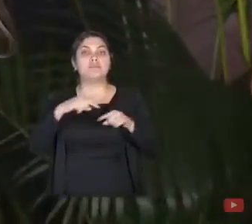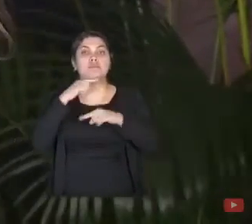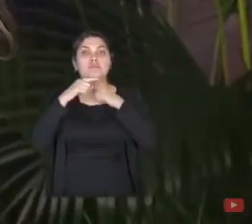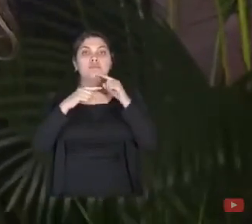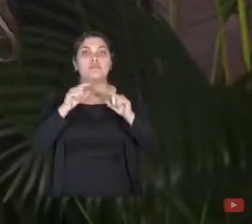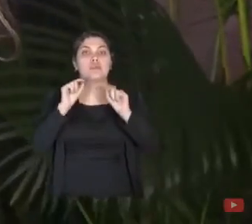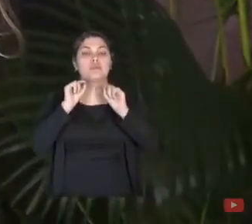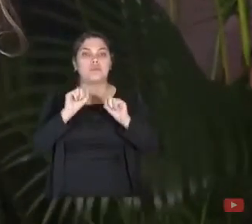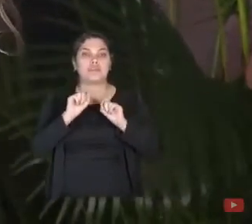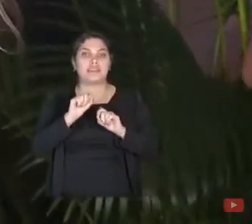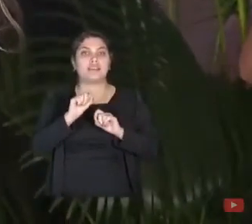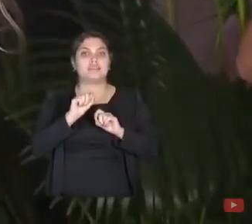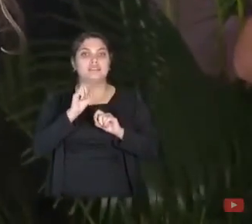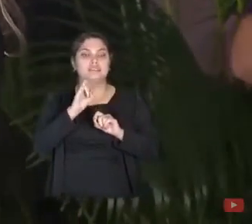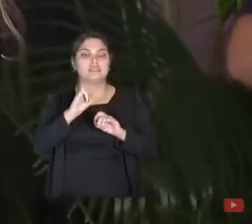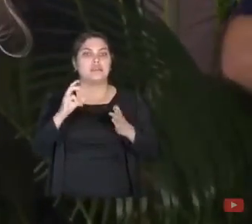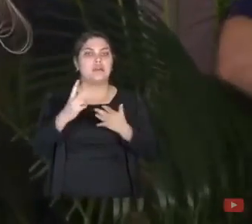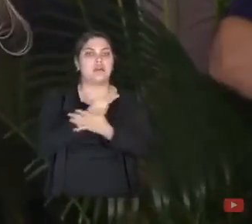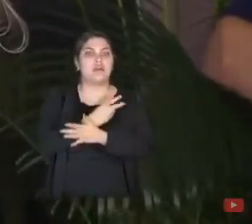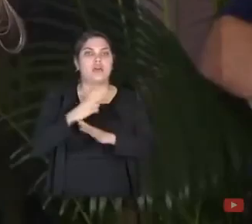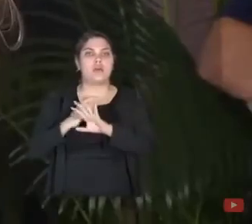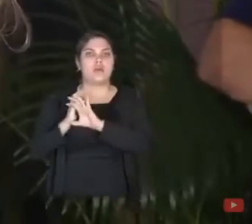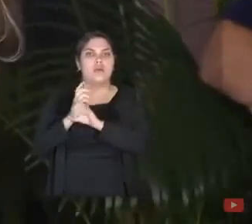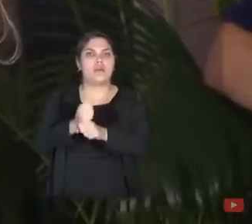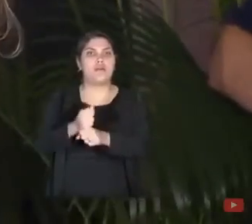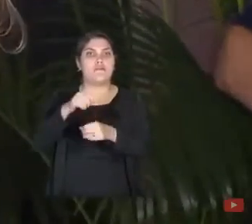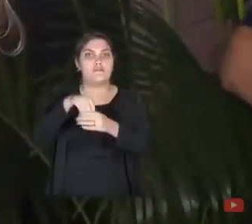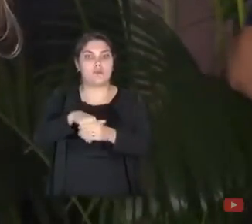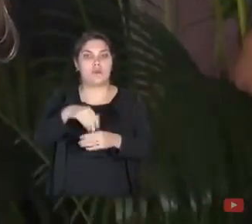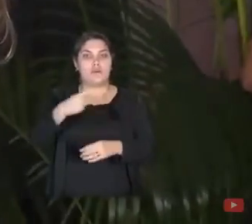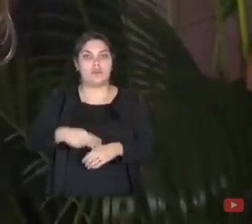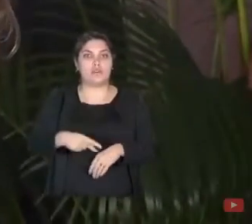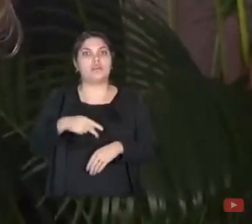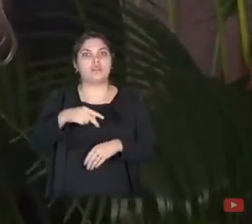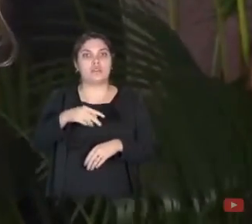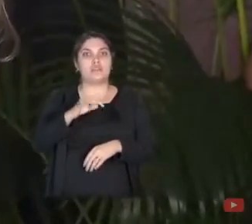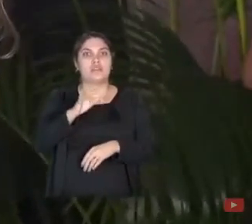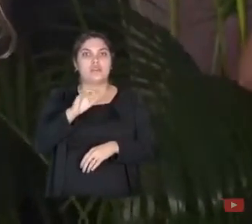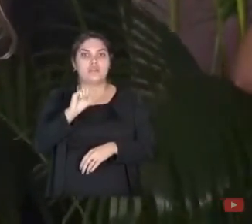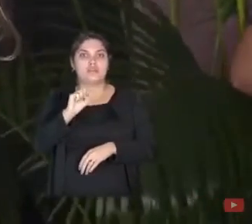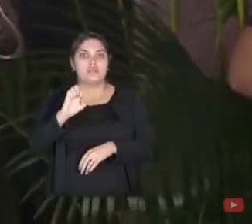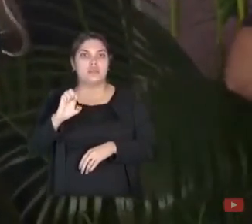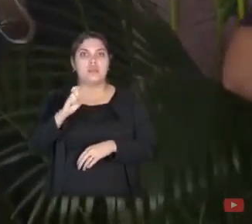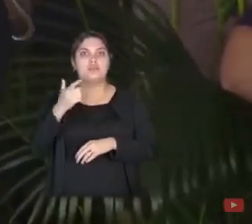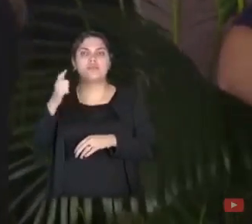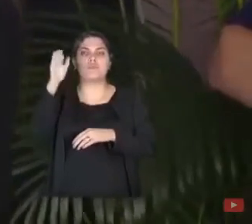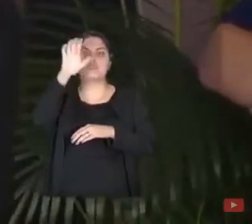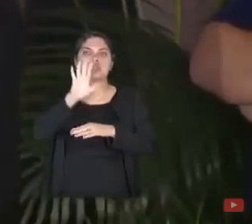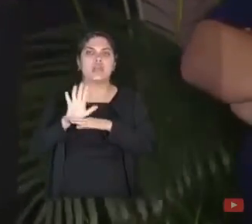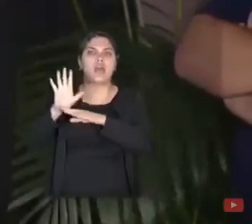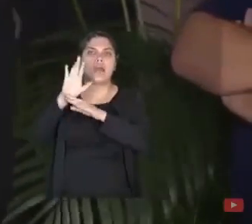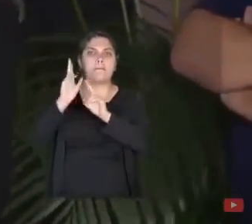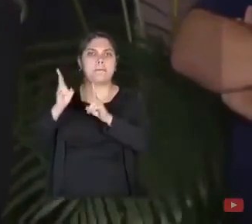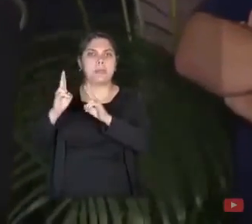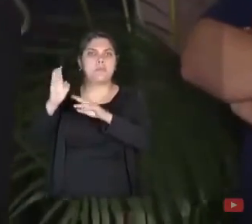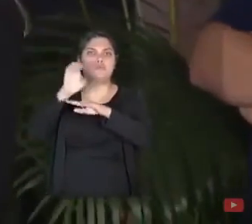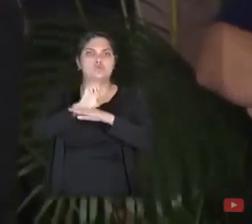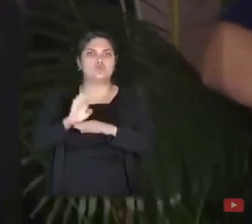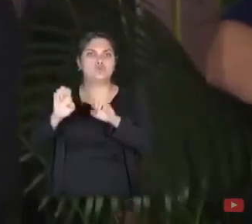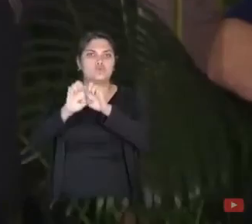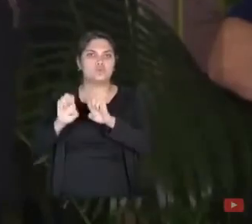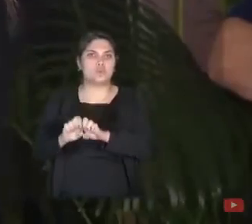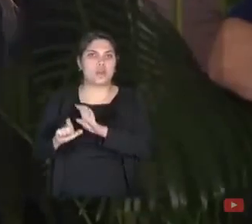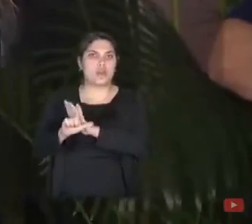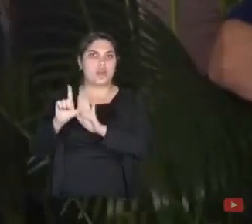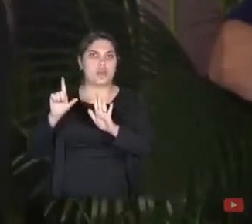é a seguinte: se operou essa totalização dos votos aqui no tribunal sem passar pelos estados com a mesma estrutura que se tinha